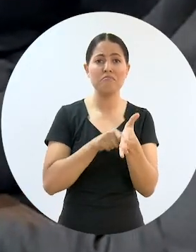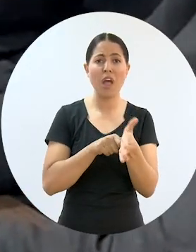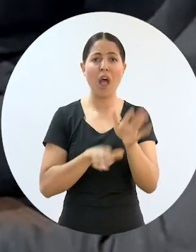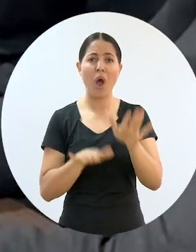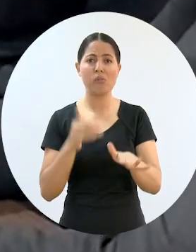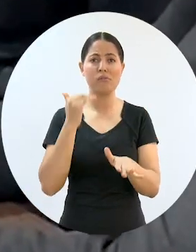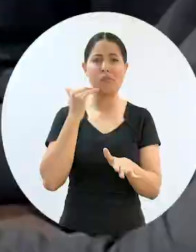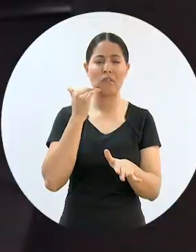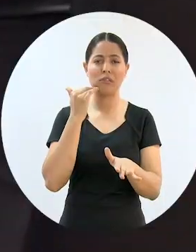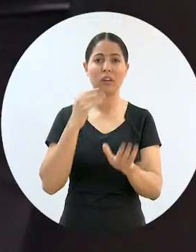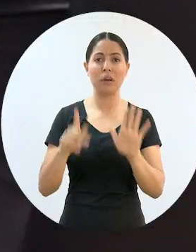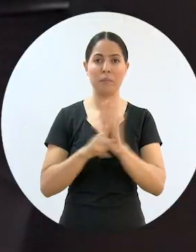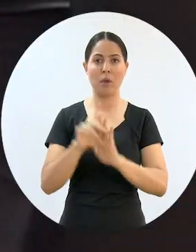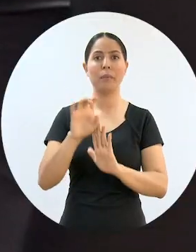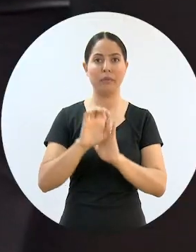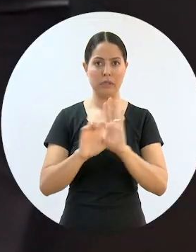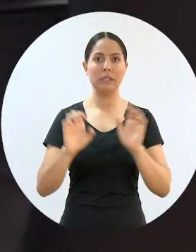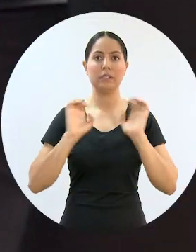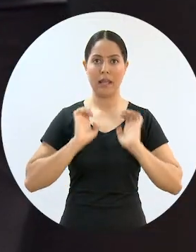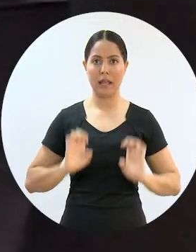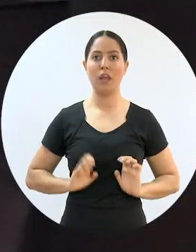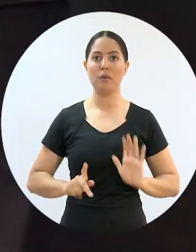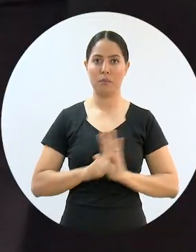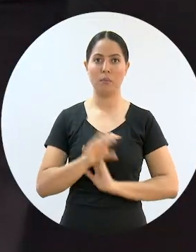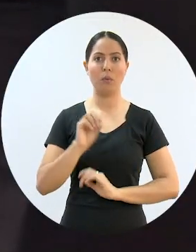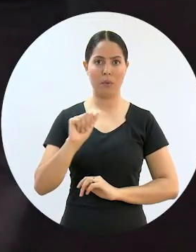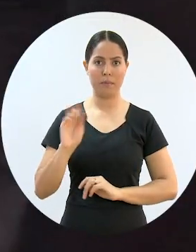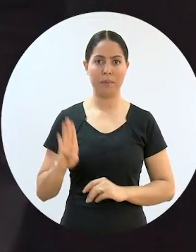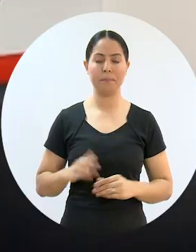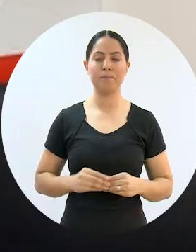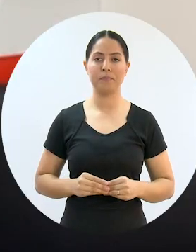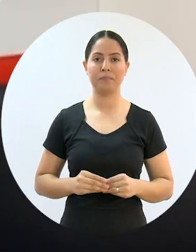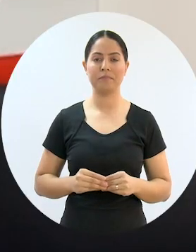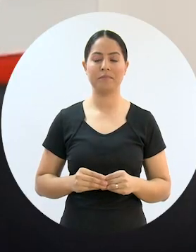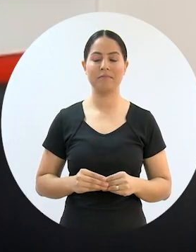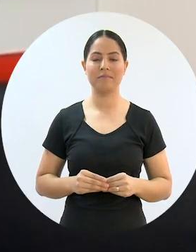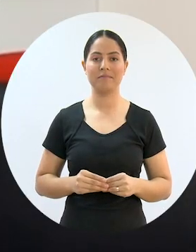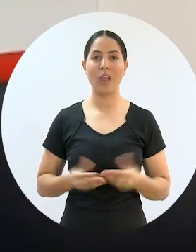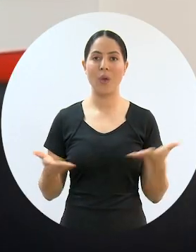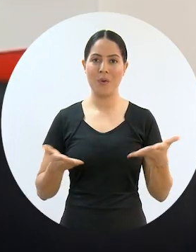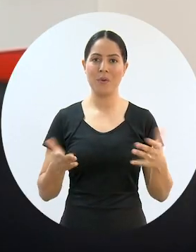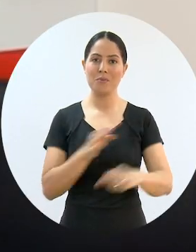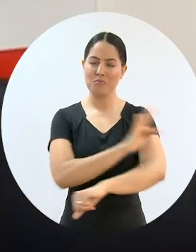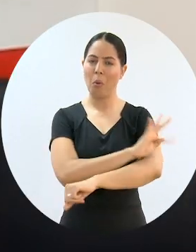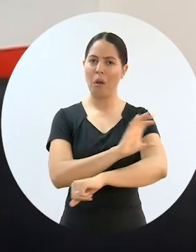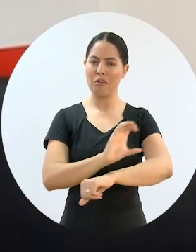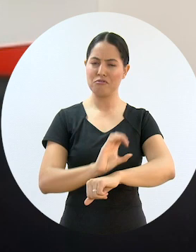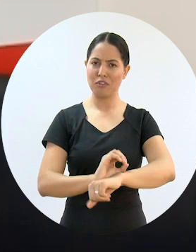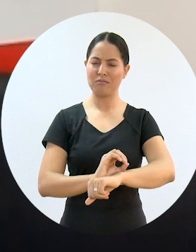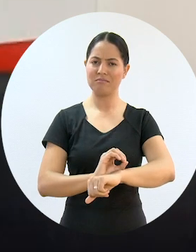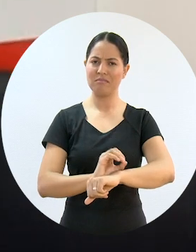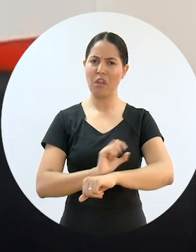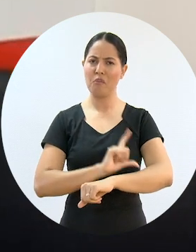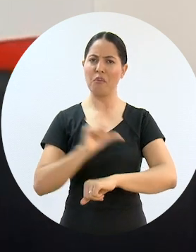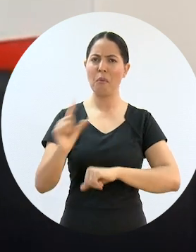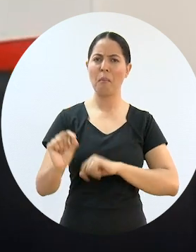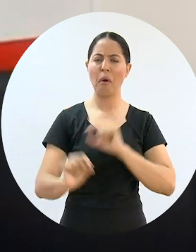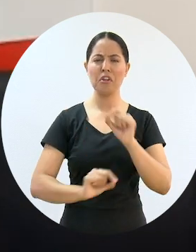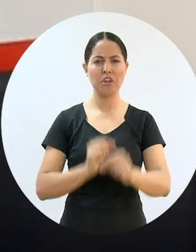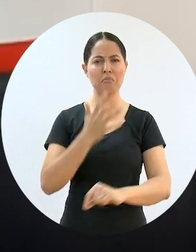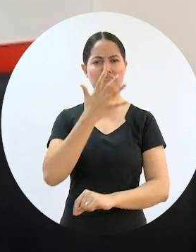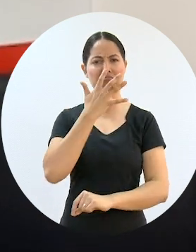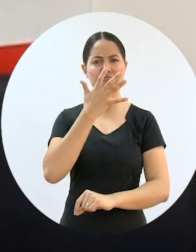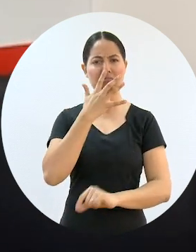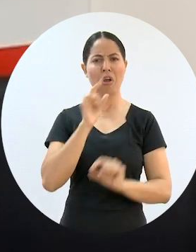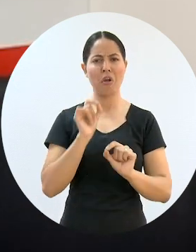corrigir eventuais falhas nos processos ético-disciplinares no sistema OAB. Saio daqui de Tocantins muito bem impressionado com aquilo